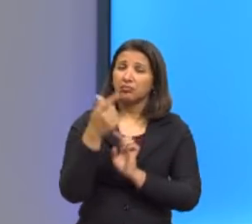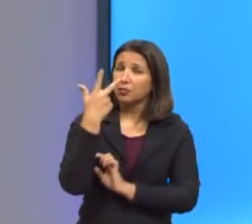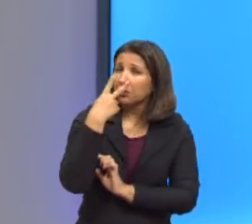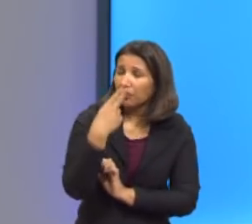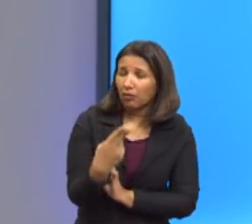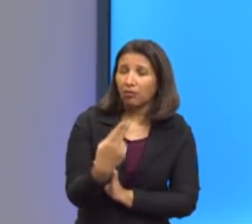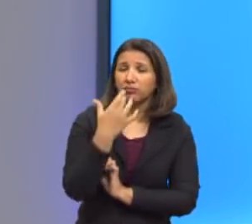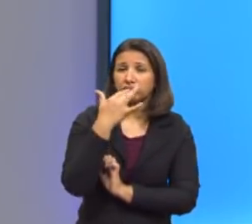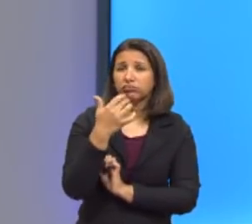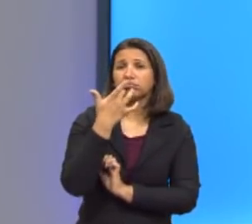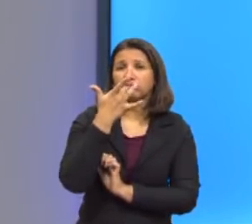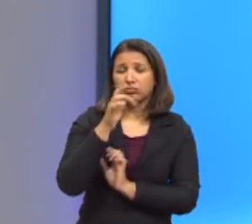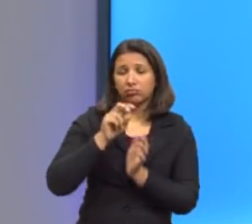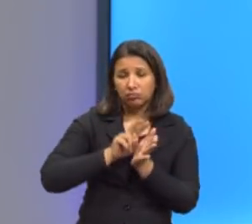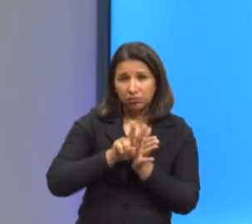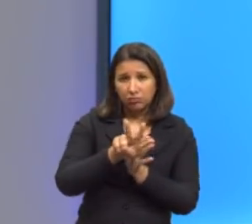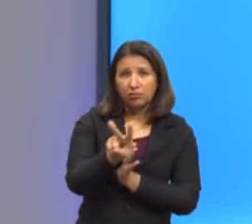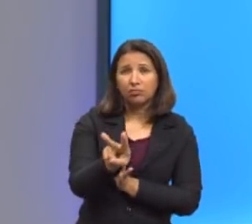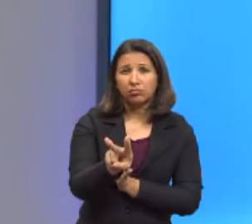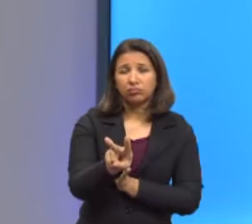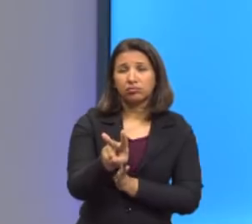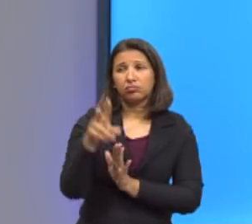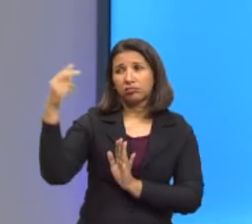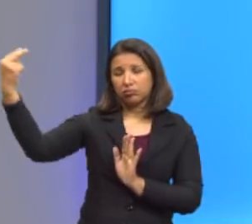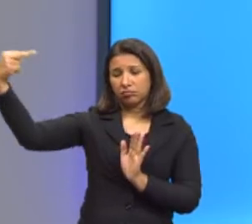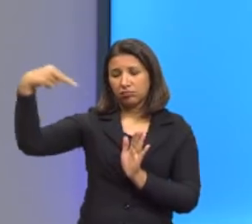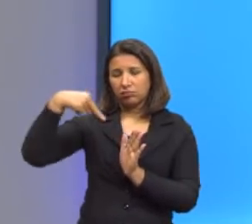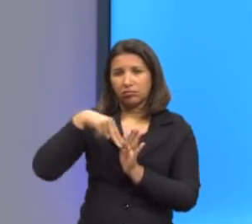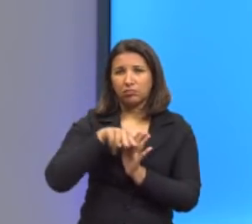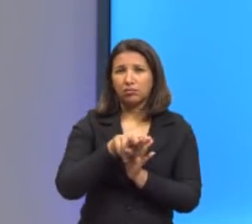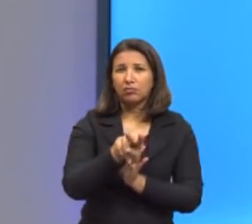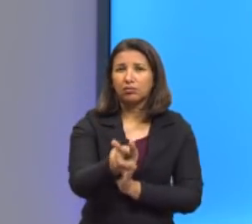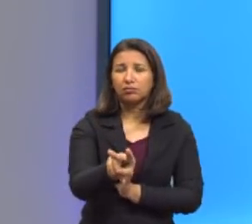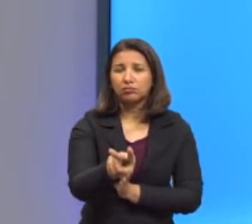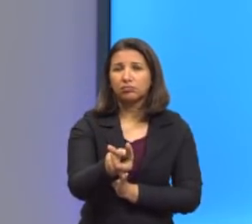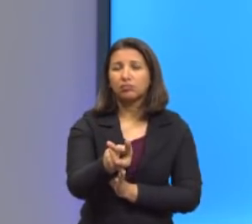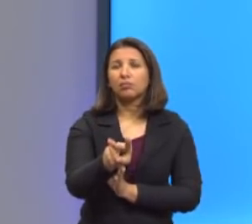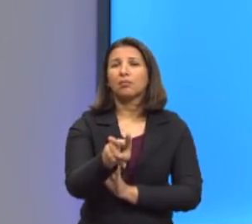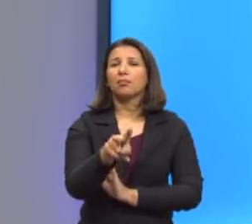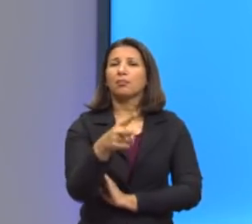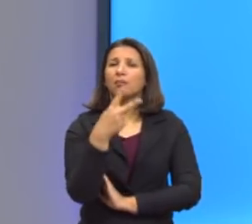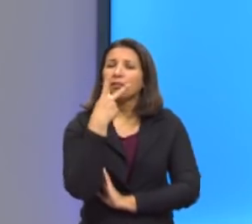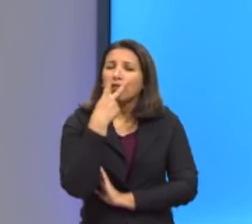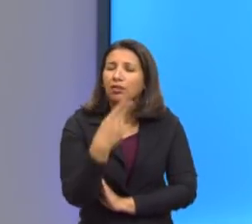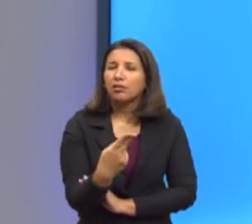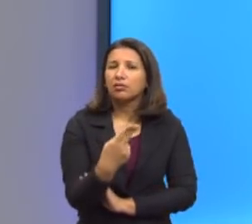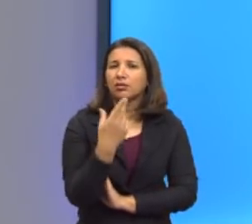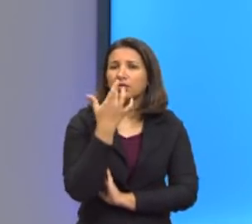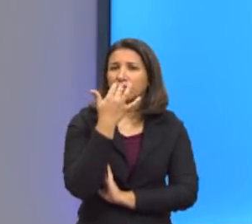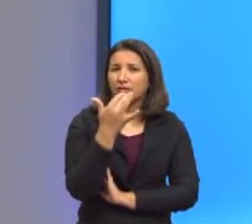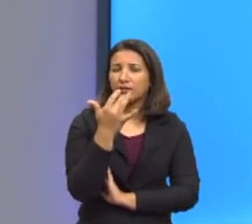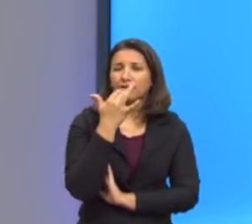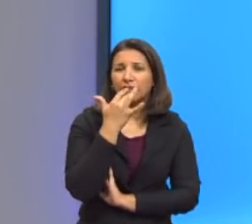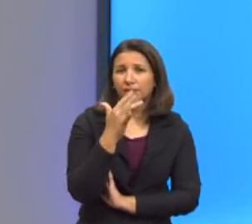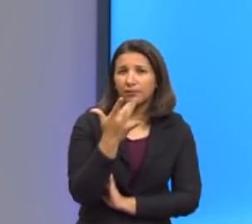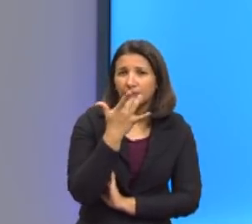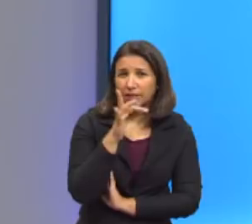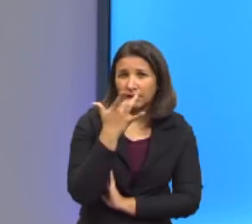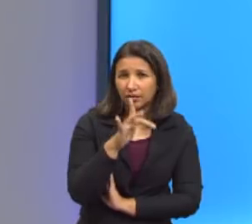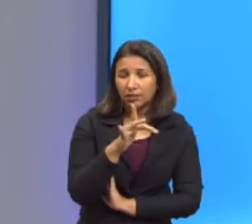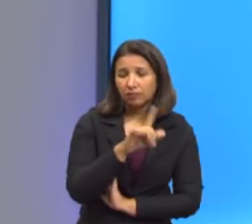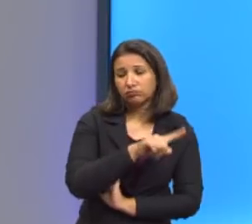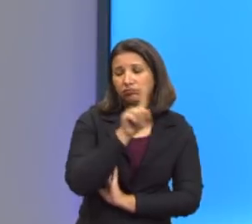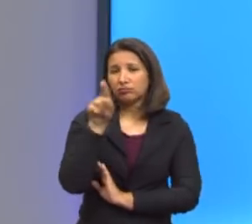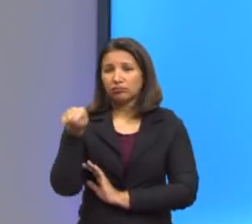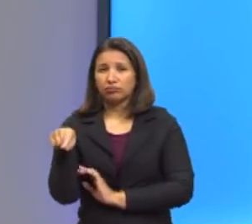vai acabar recebendo apenas a luz vermelha. Então, ele vai parecer que é vermelho. E o objeto preto, como uma camiseta